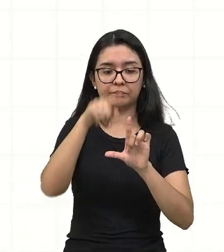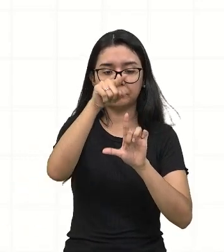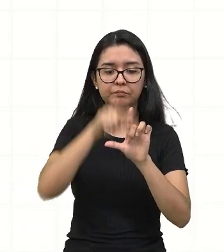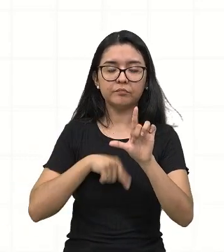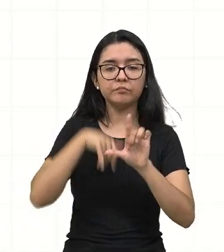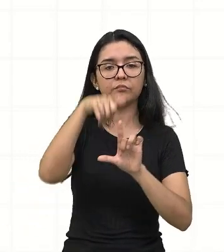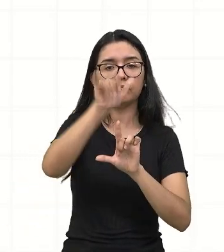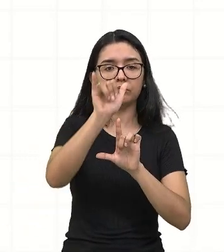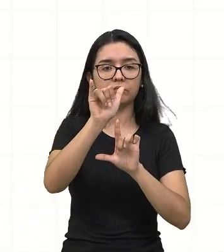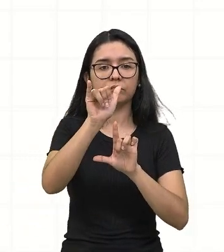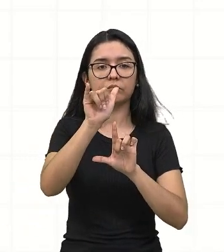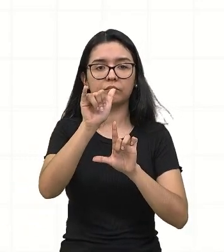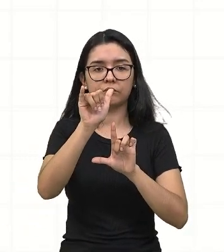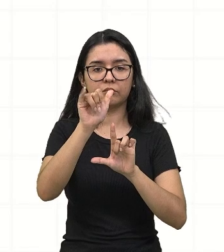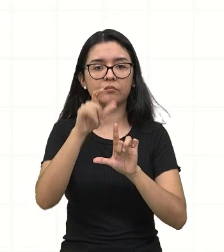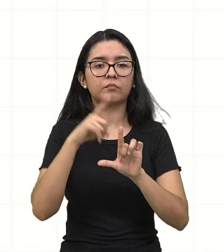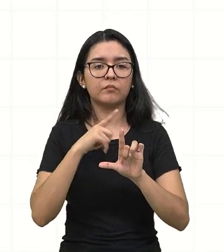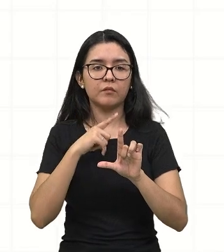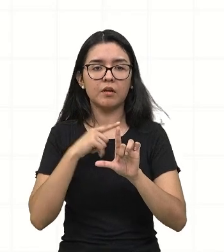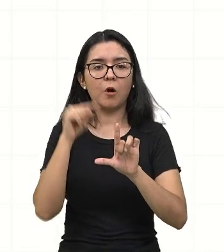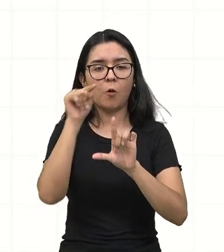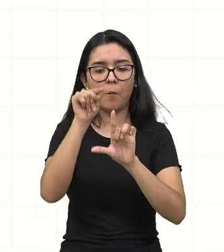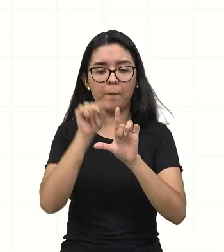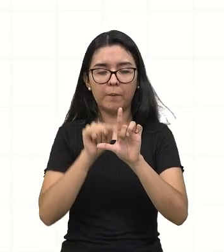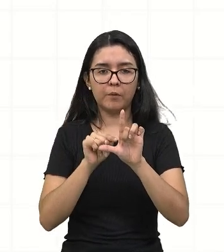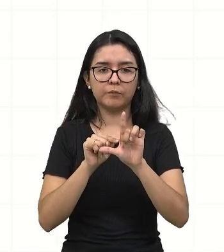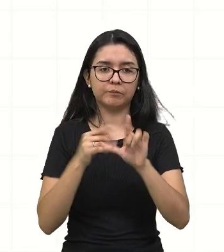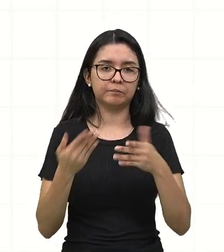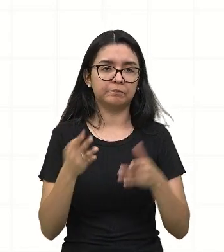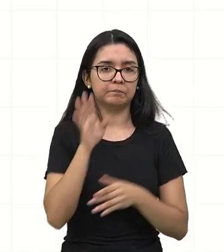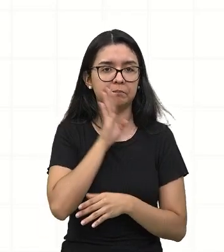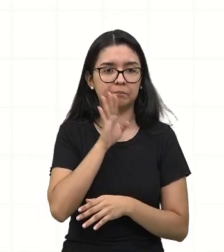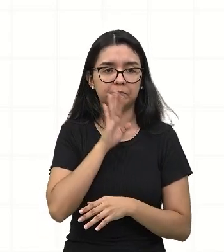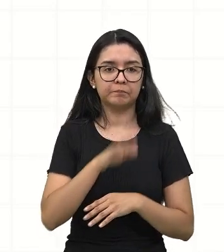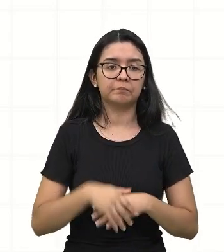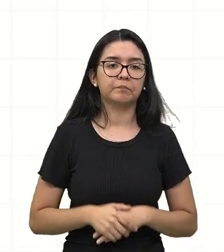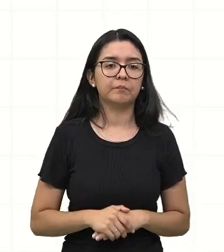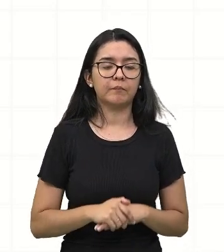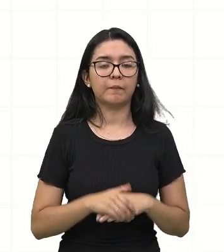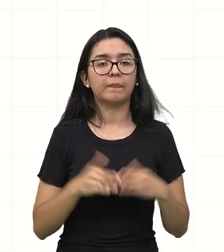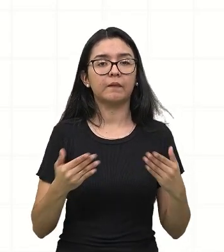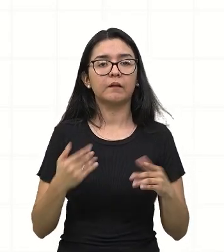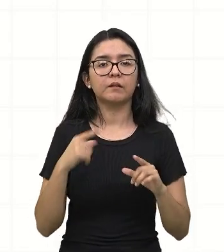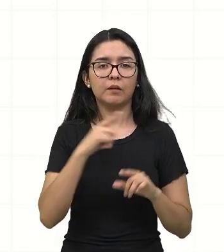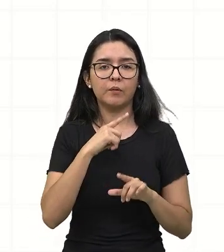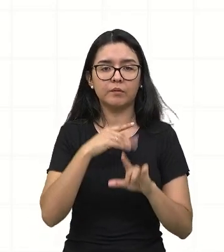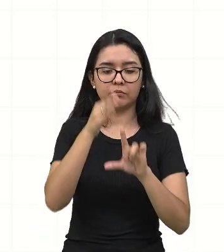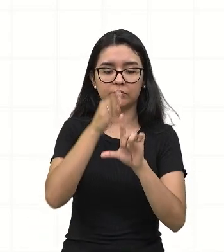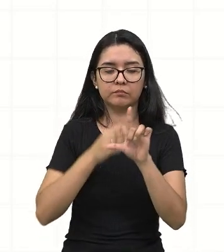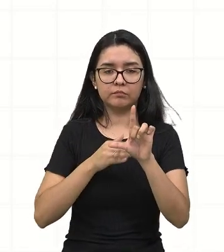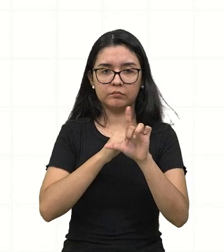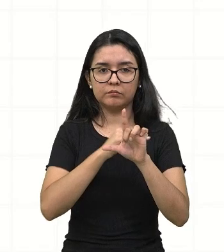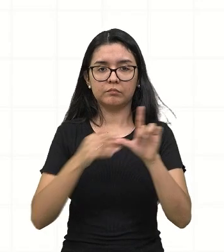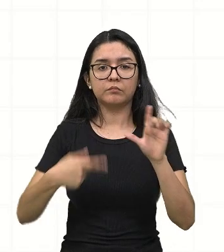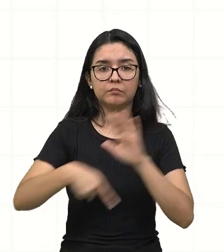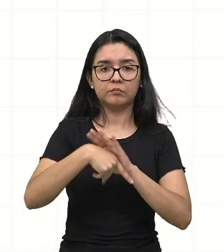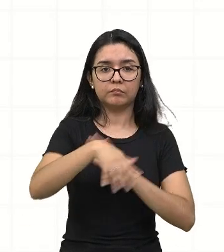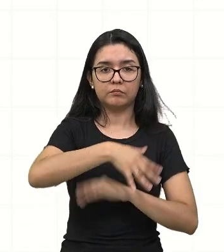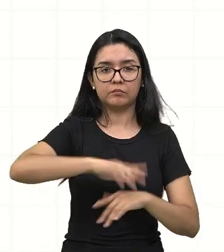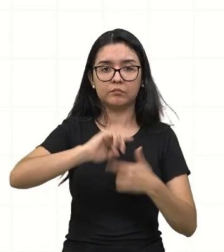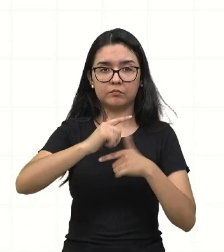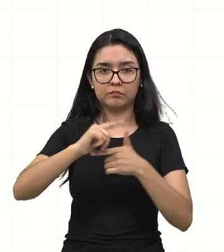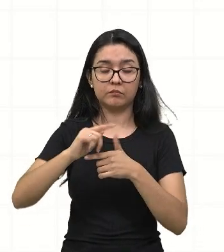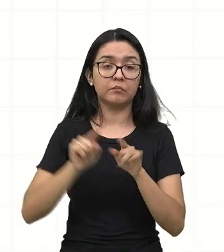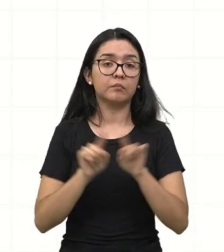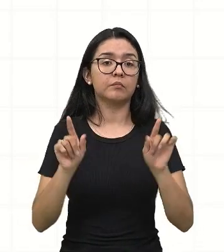esses pontos eles têm endereço. Olha que coisa legal. Apesar de nós sabermos que ele é uma ideia intuitiva na geometria, né, ele é uma ideia intuitiva,